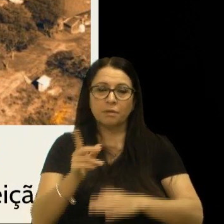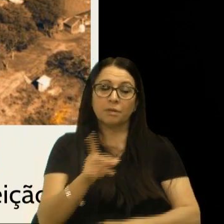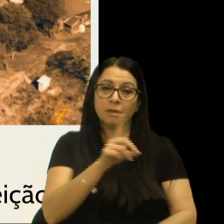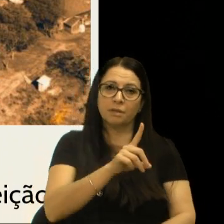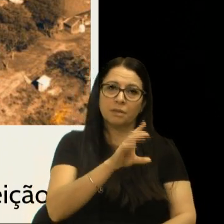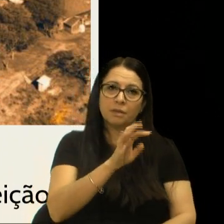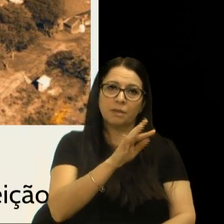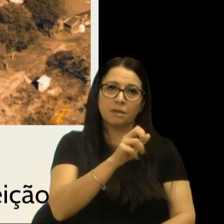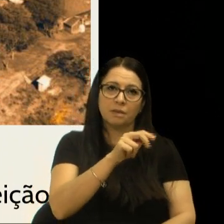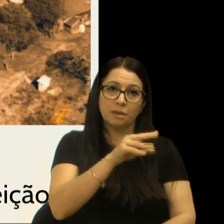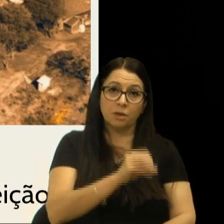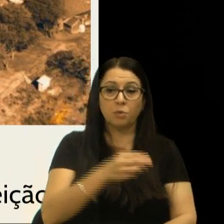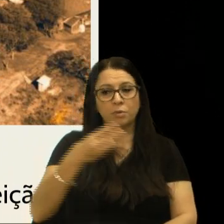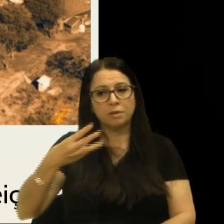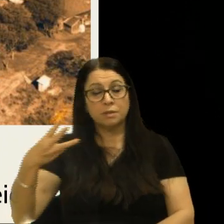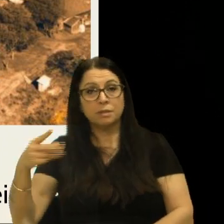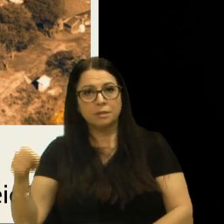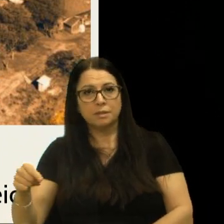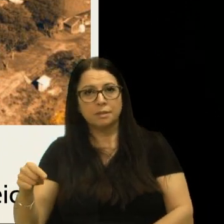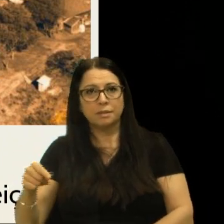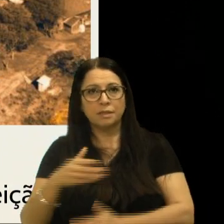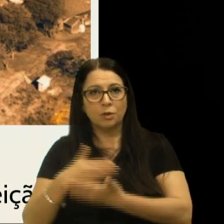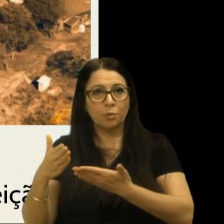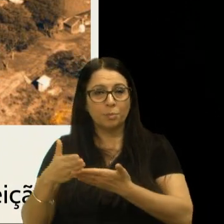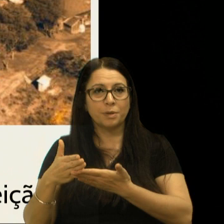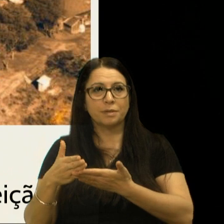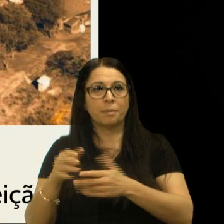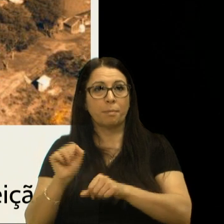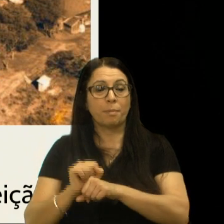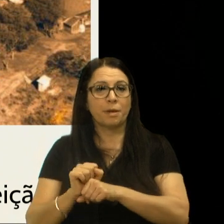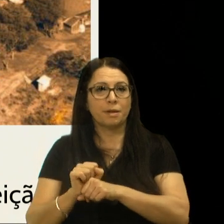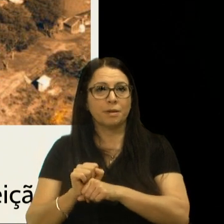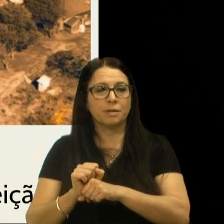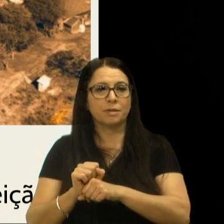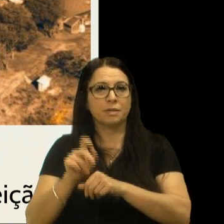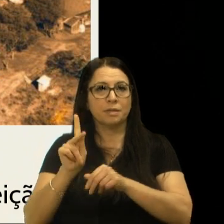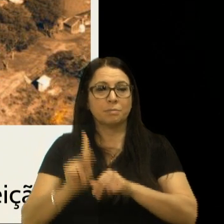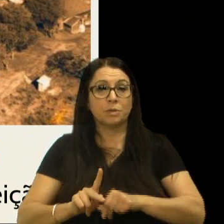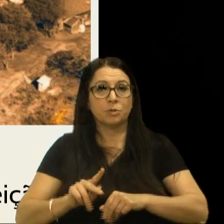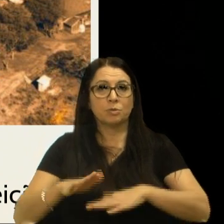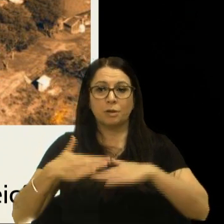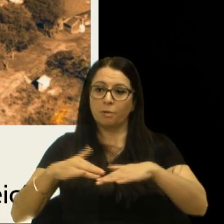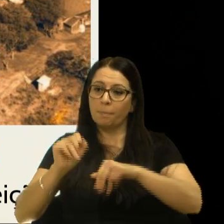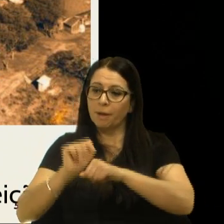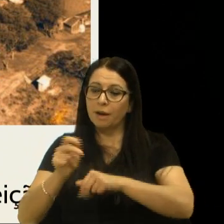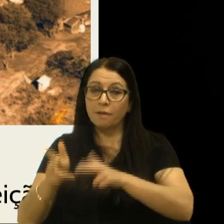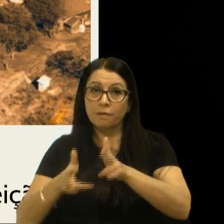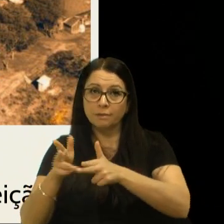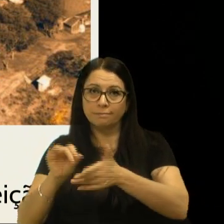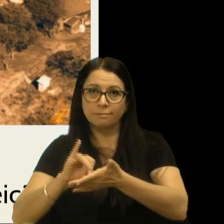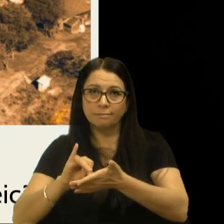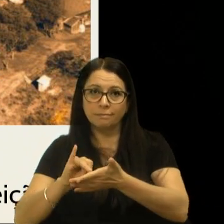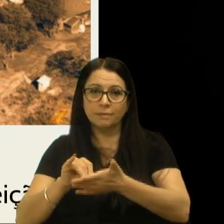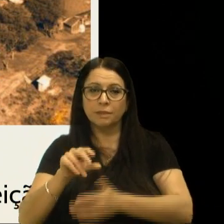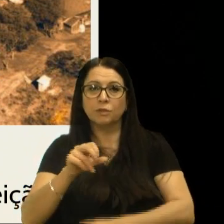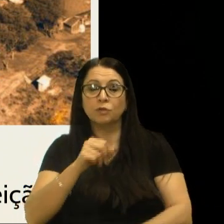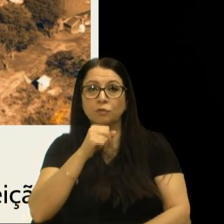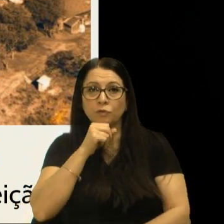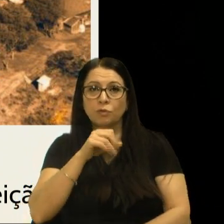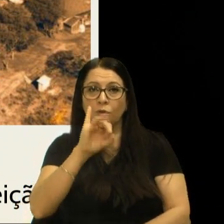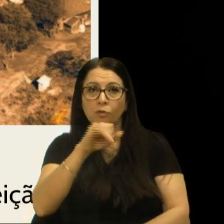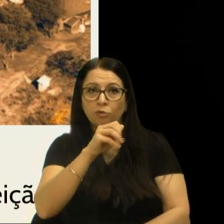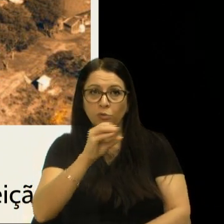a terceira, que serviu de esferaria, de ponto de parada dos carreteiros que iam até a Estação Féria. E o vô João